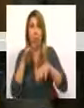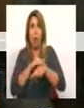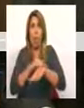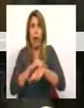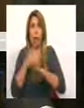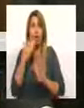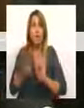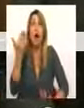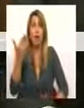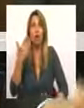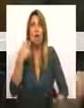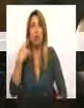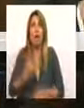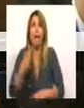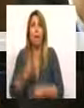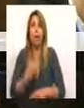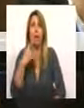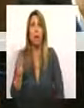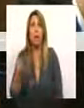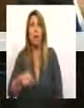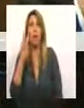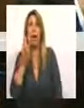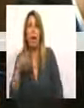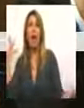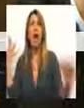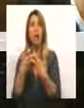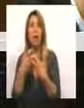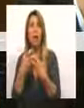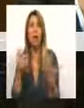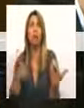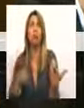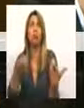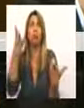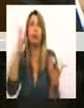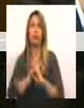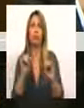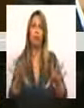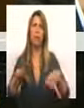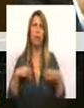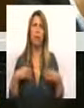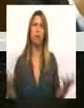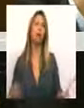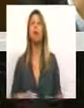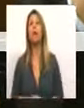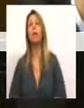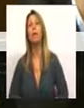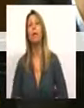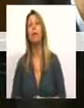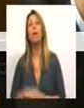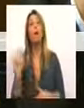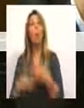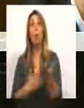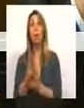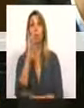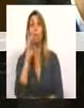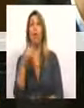continuamos a assistir uma sinistralidade inaceitável continuamos continuamos a assistir